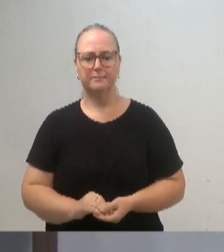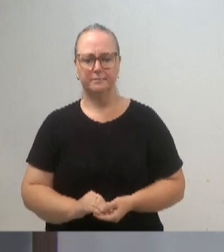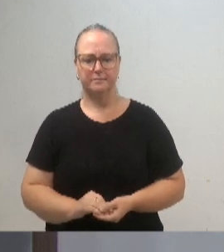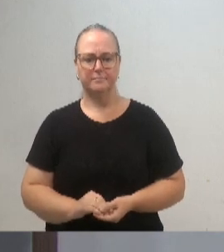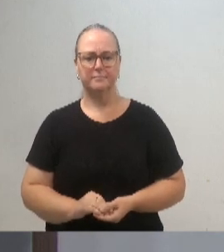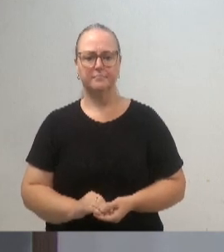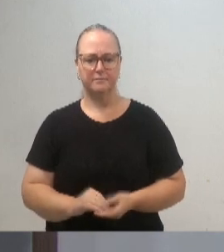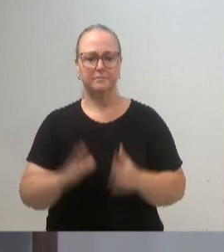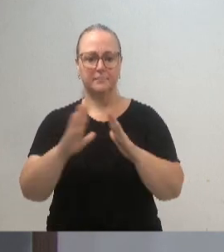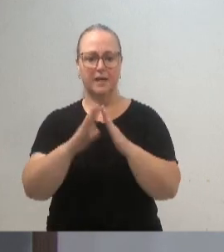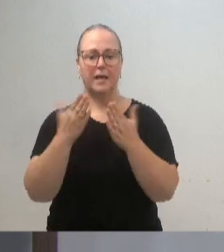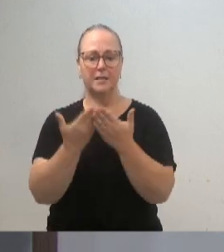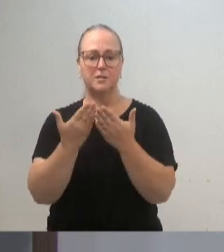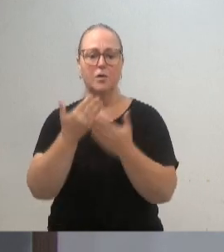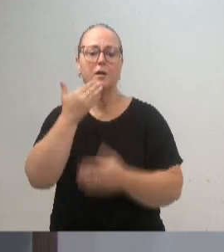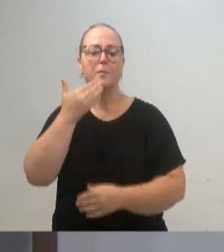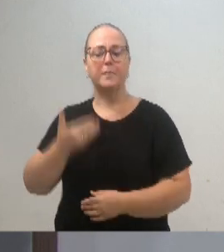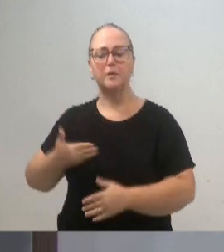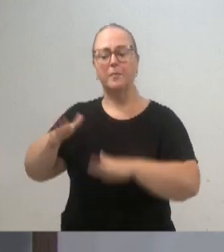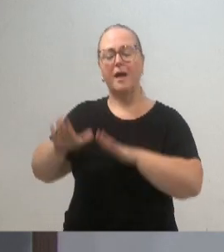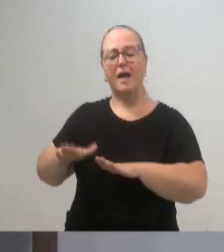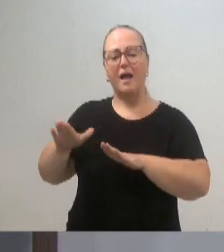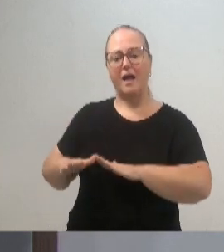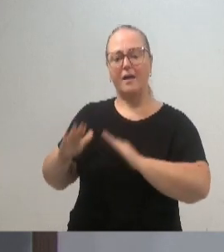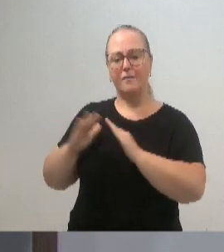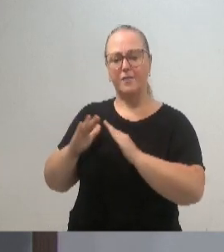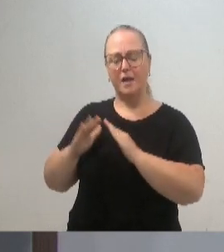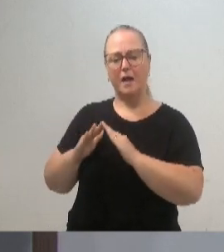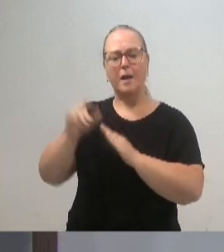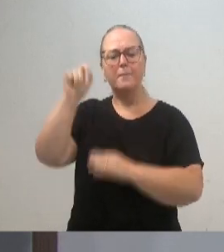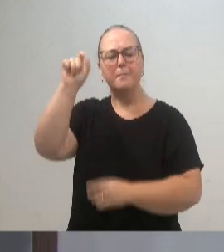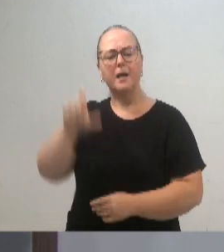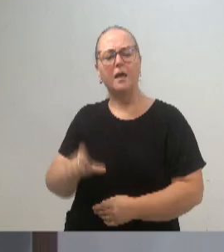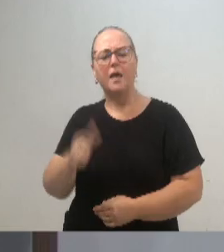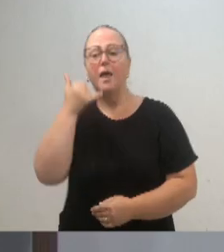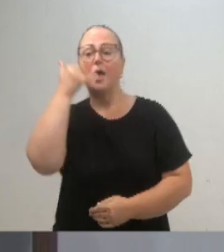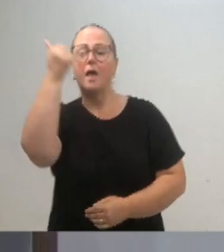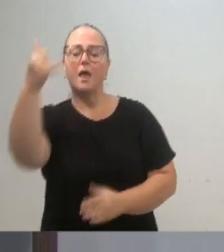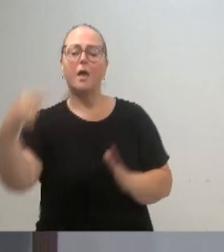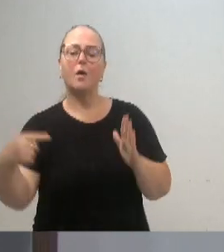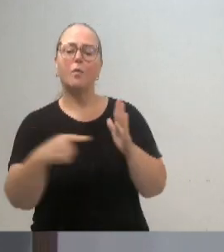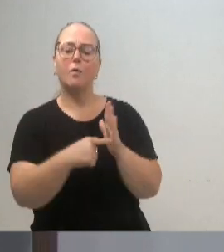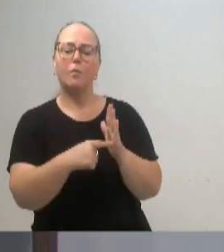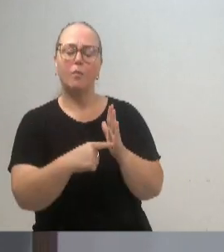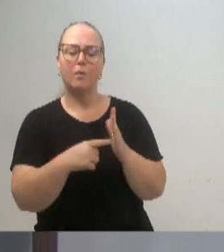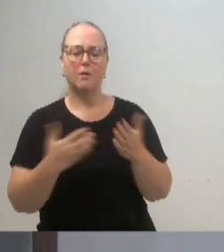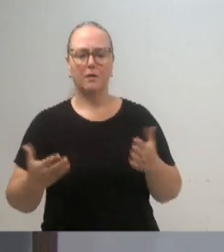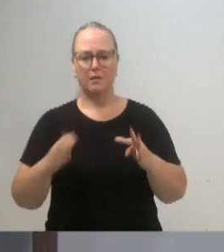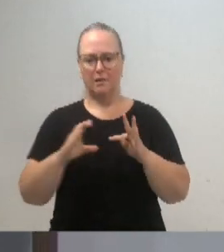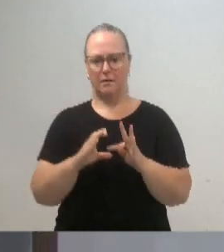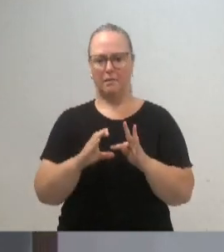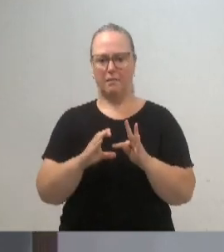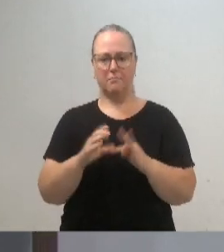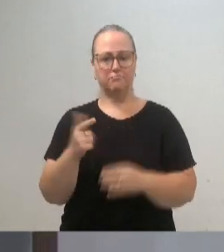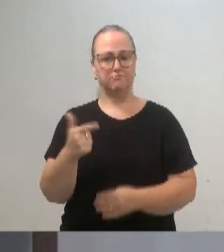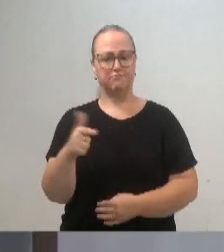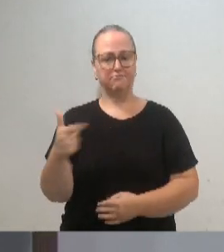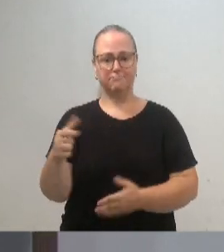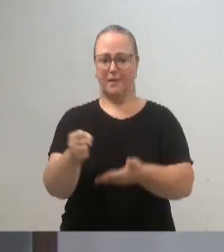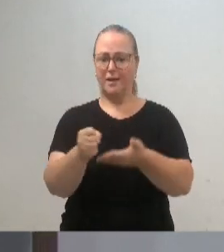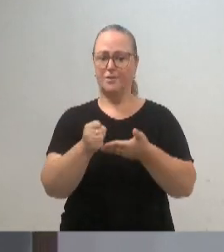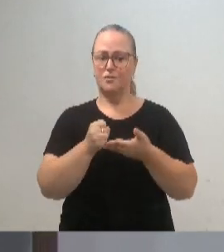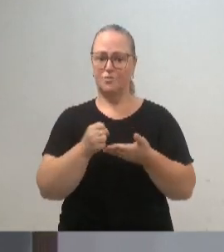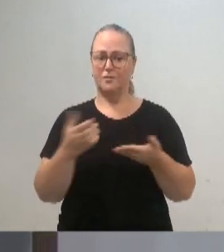que a escola me liga para deixar a criança em casa? Para quem que a gente liga? Daí o conselho tutelar não atende a gente, né?